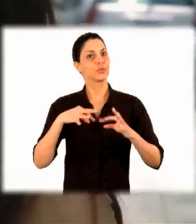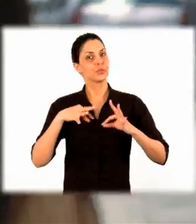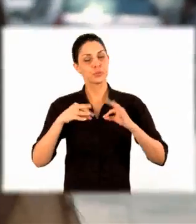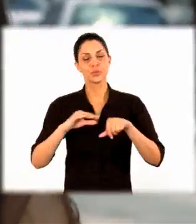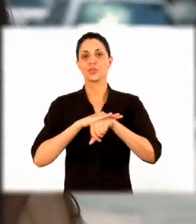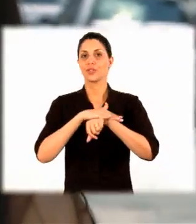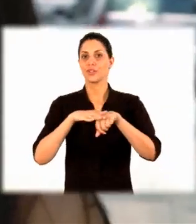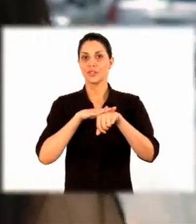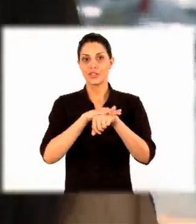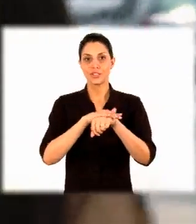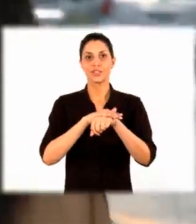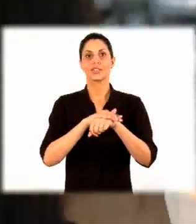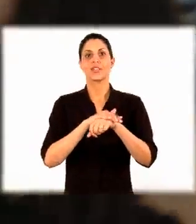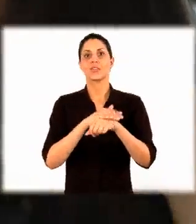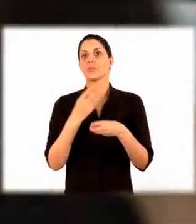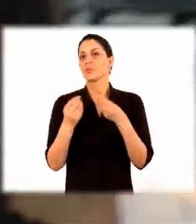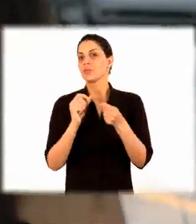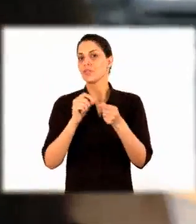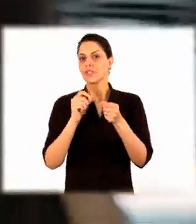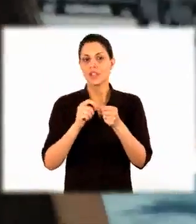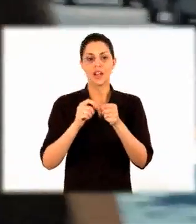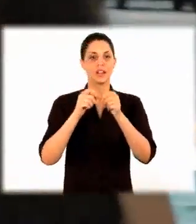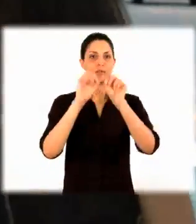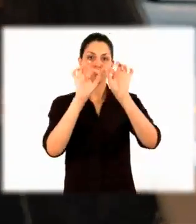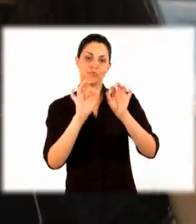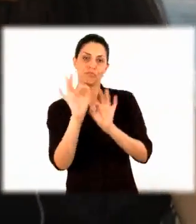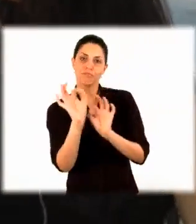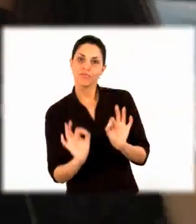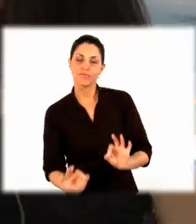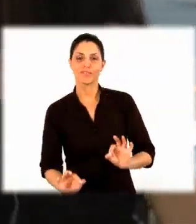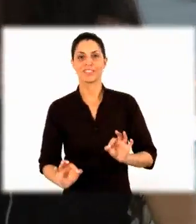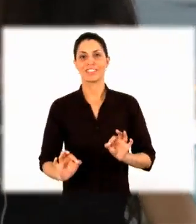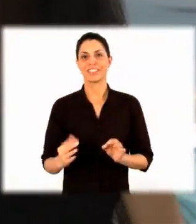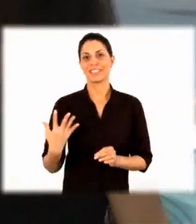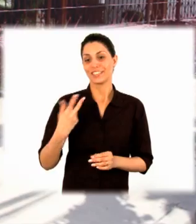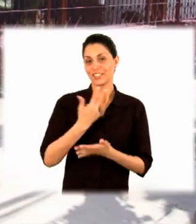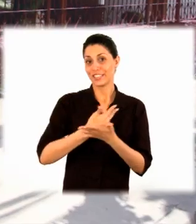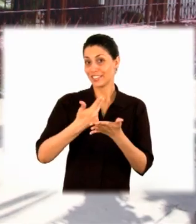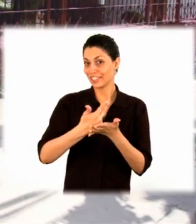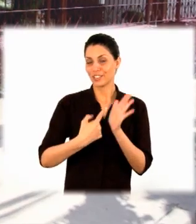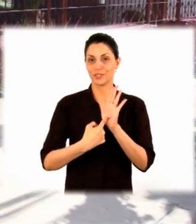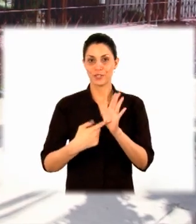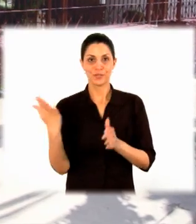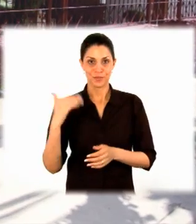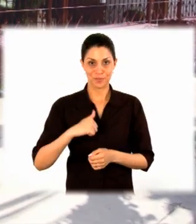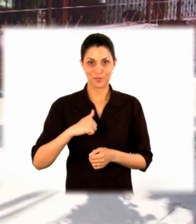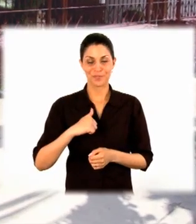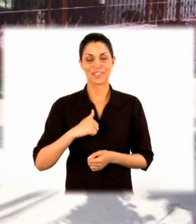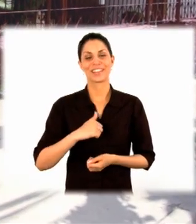dúvidas, conversar sobre o texto que você está fazendo, mostrar os seus desenhos lindos. Vai ser legal. Vai mesmo. Vamos